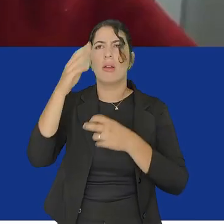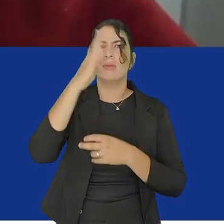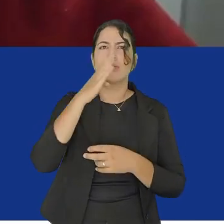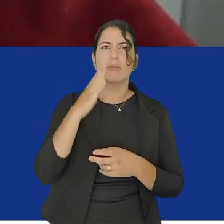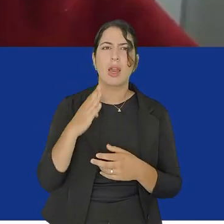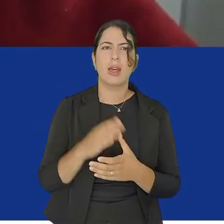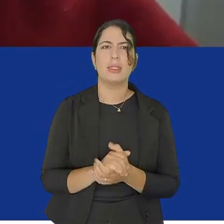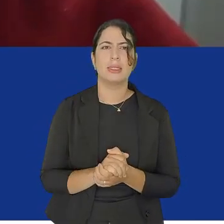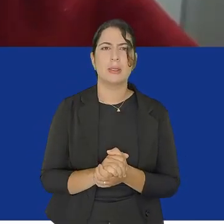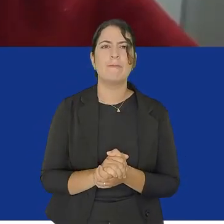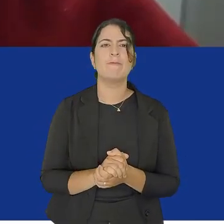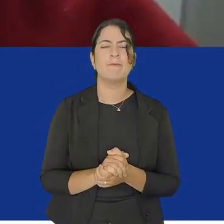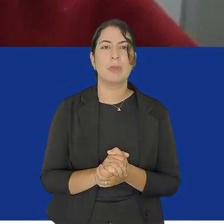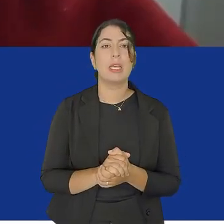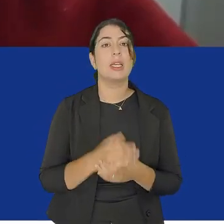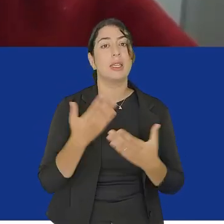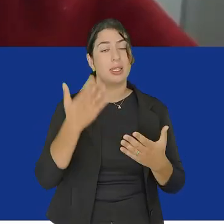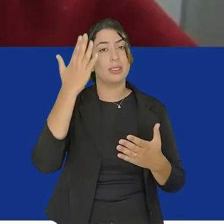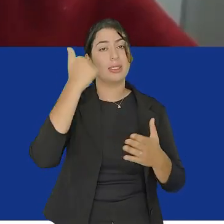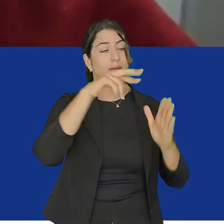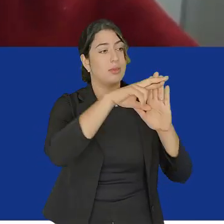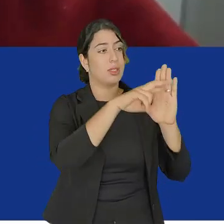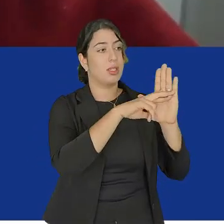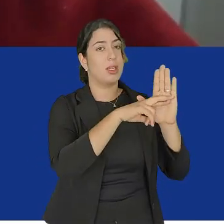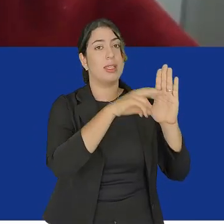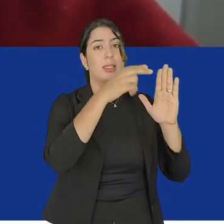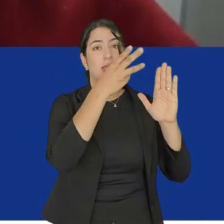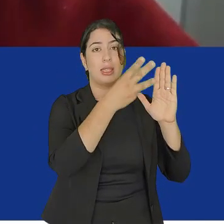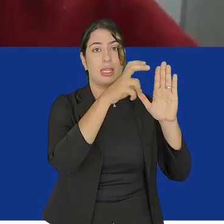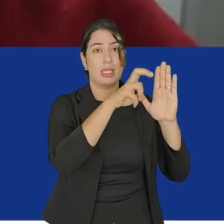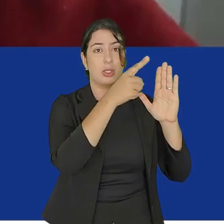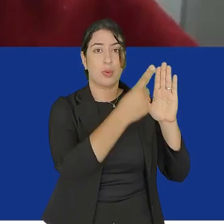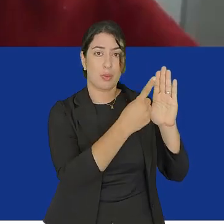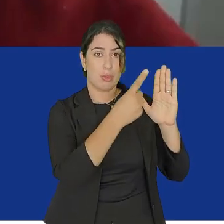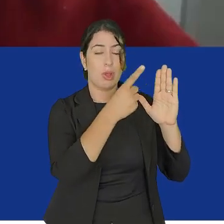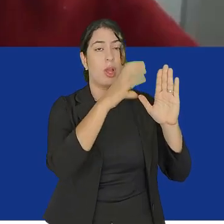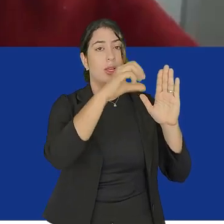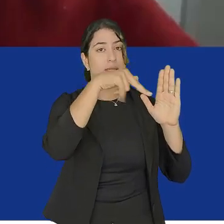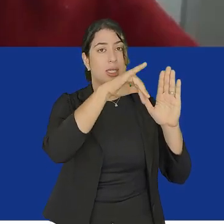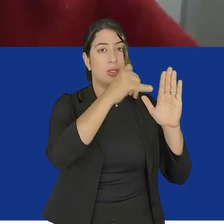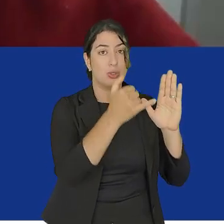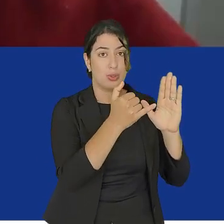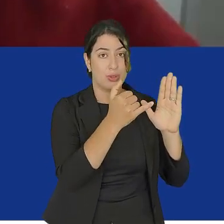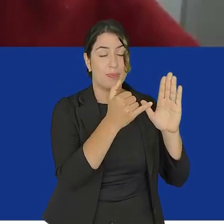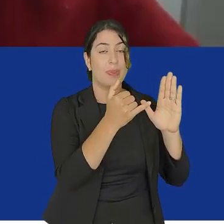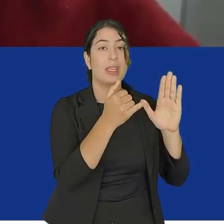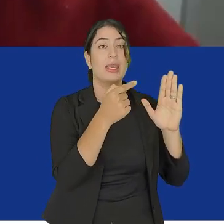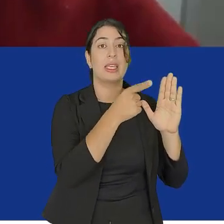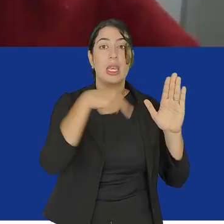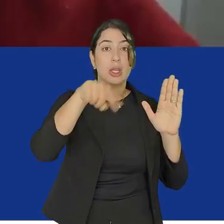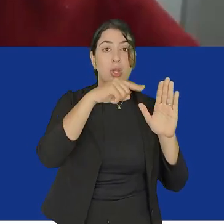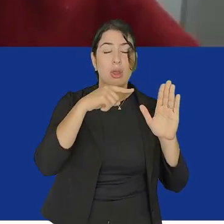Brasil, e muito pela Resolução 351 do CNJ. Isso traz um divisor de águas na maneira de a gente